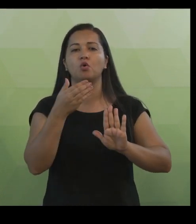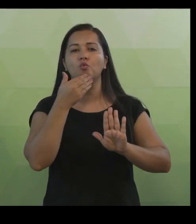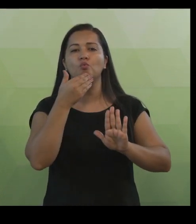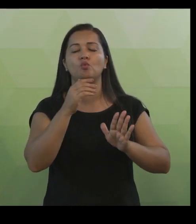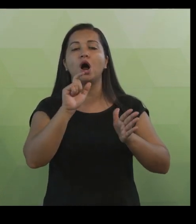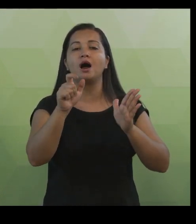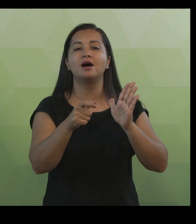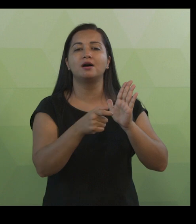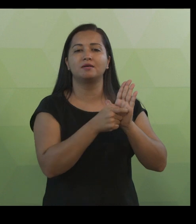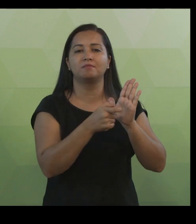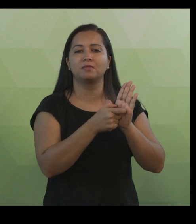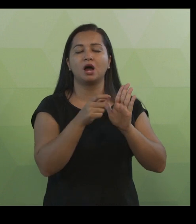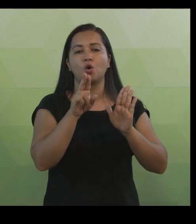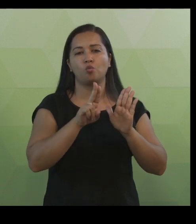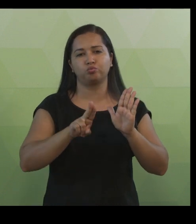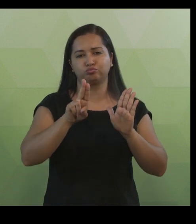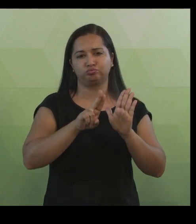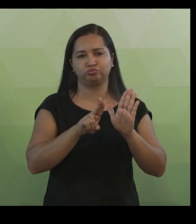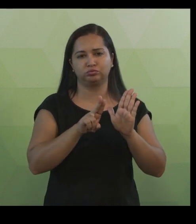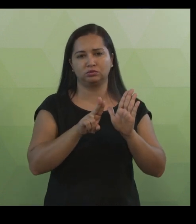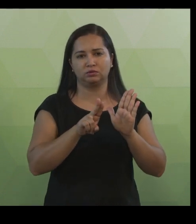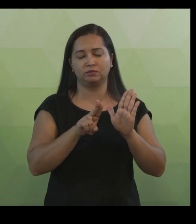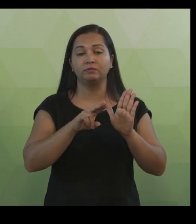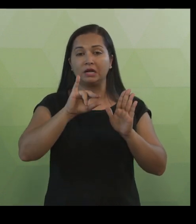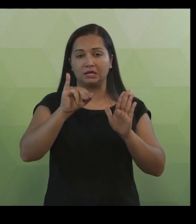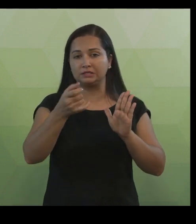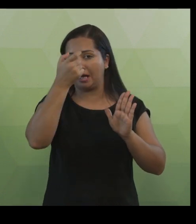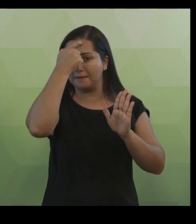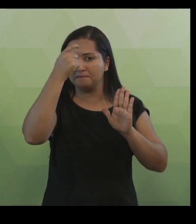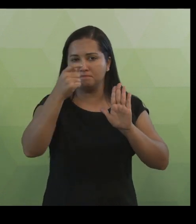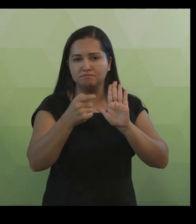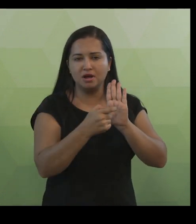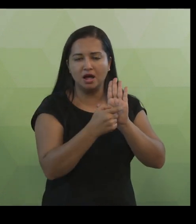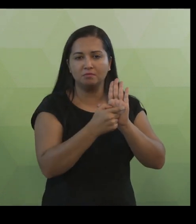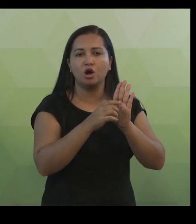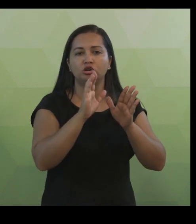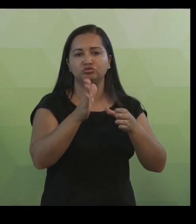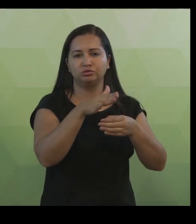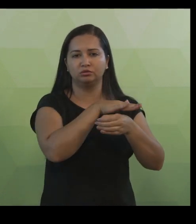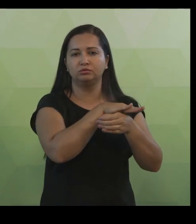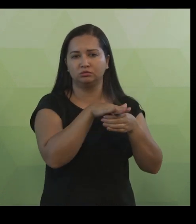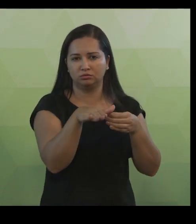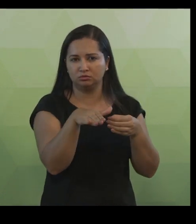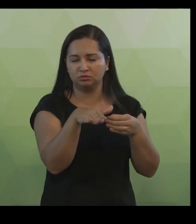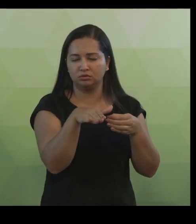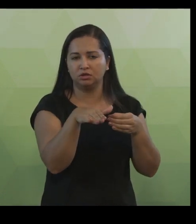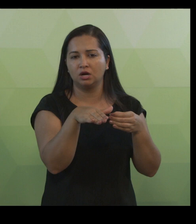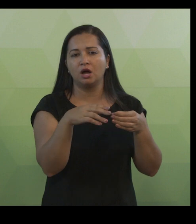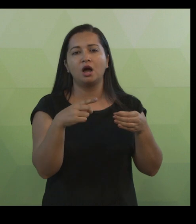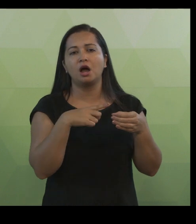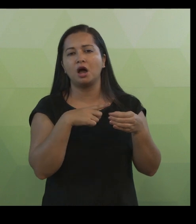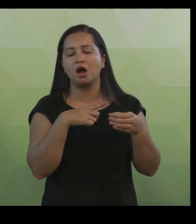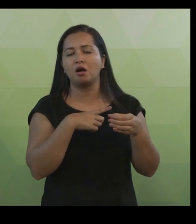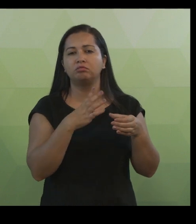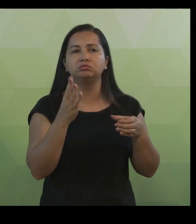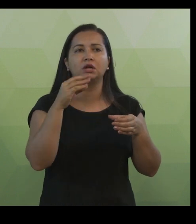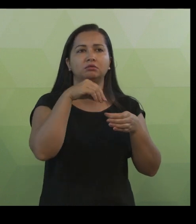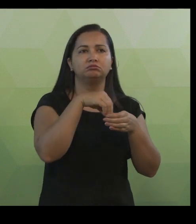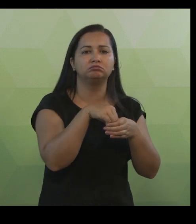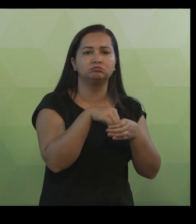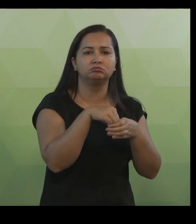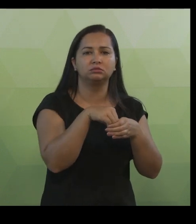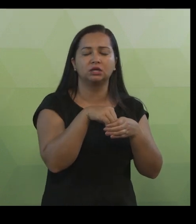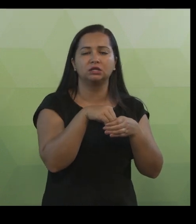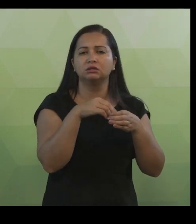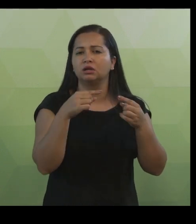as áreas de memória utilizadas pela aplicação e quando identificada uma área de memória ocupada, por exemplo, por uma variável que não